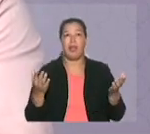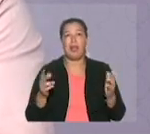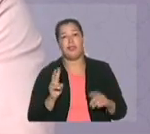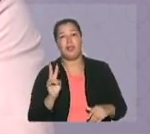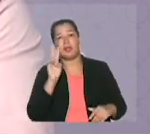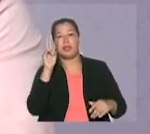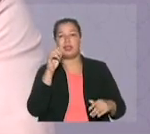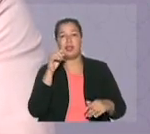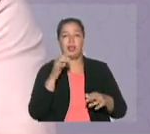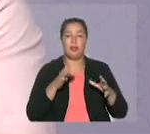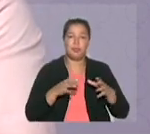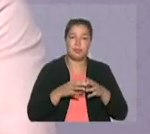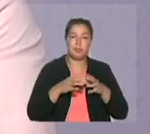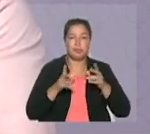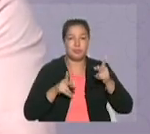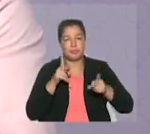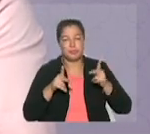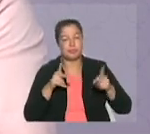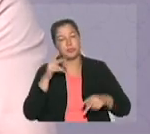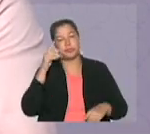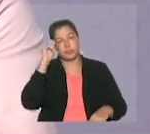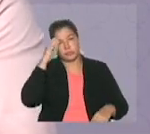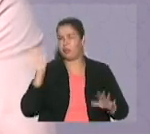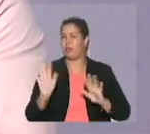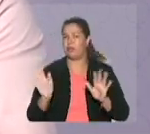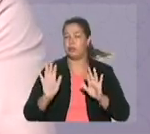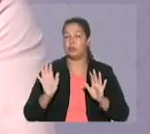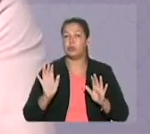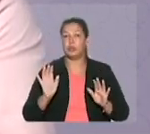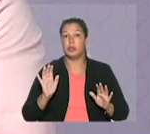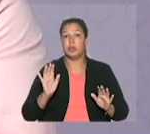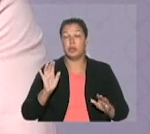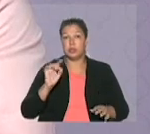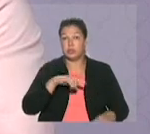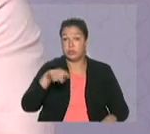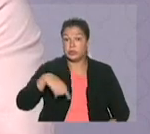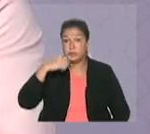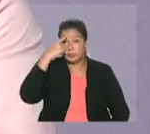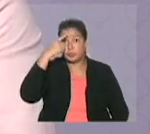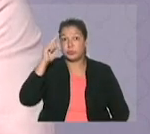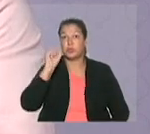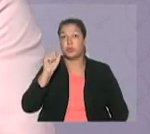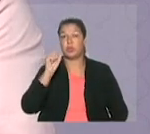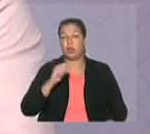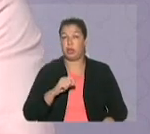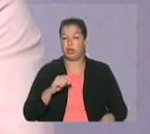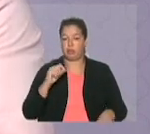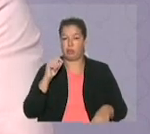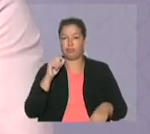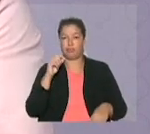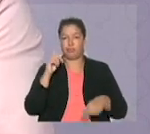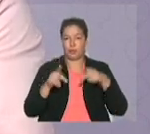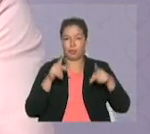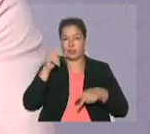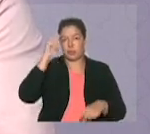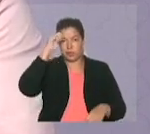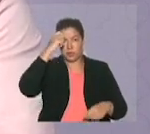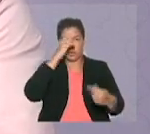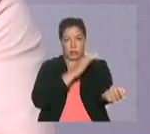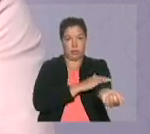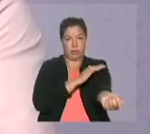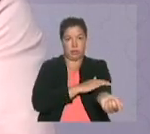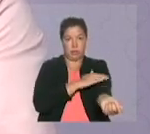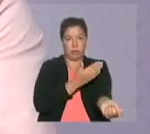valorizar a população negra, não é isso. A hipertensão, a pressão alta na população negra, ela acontece